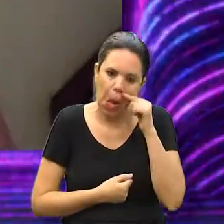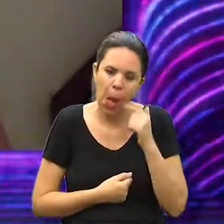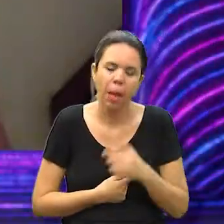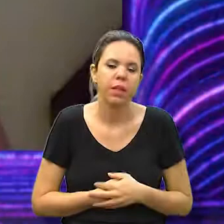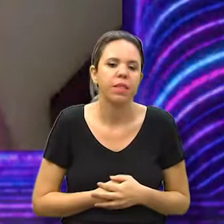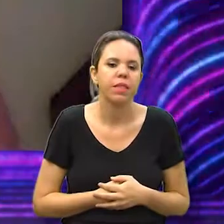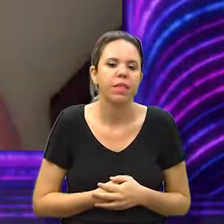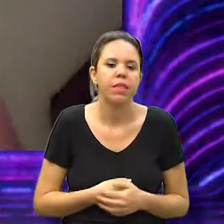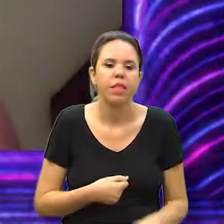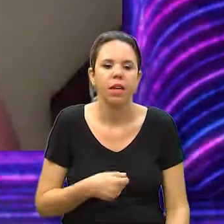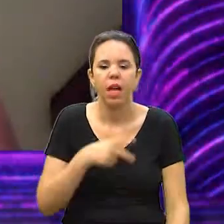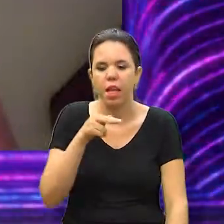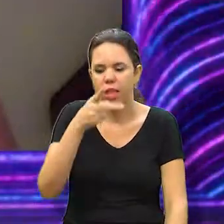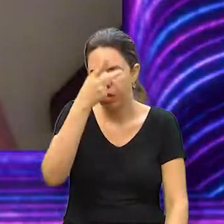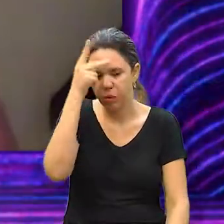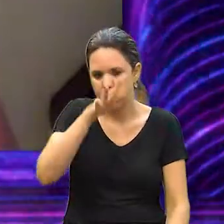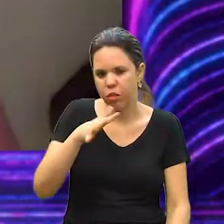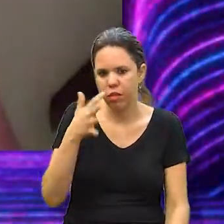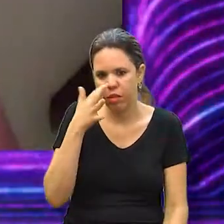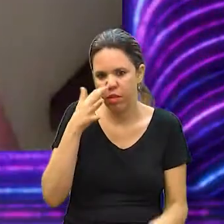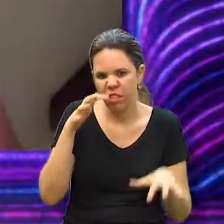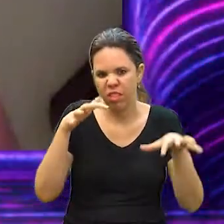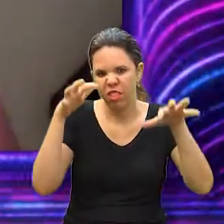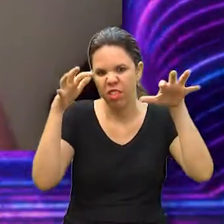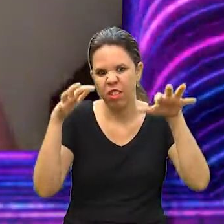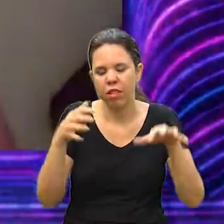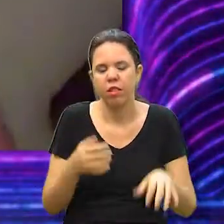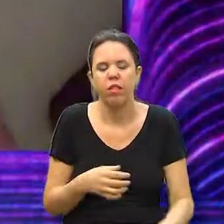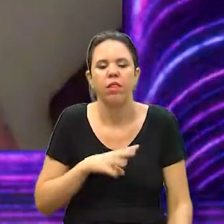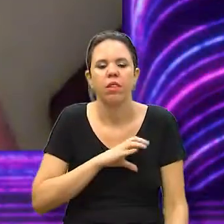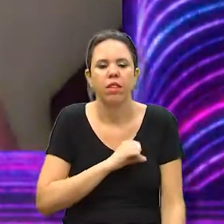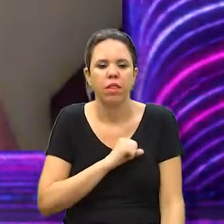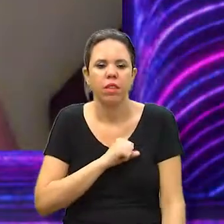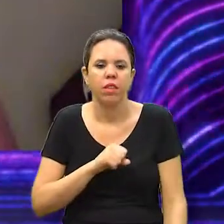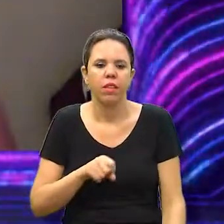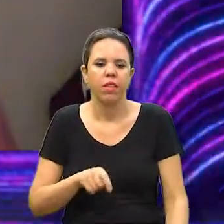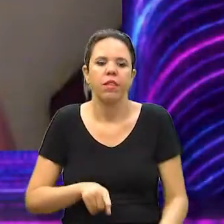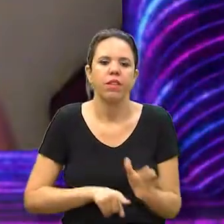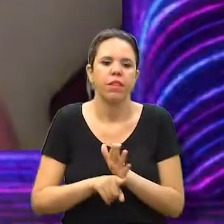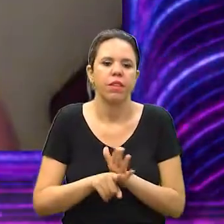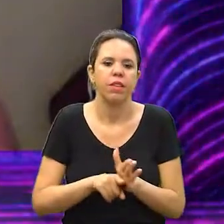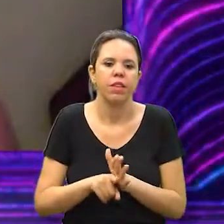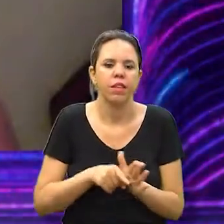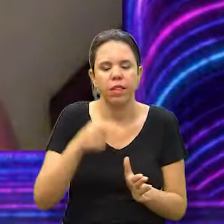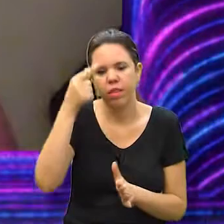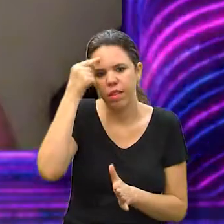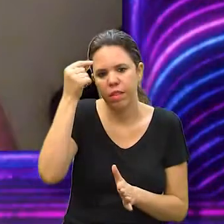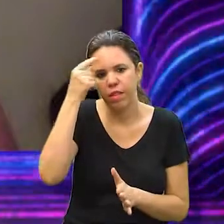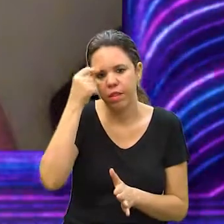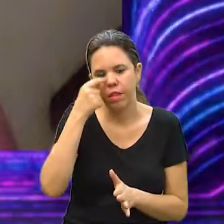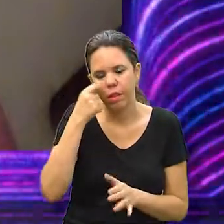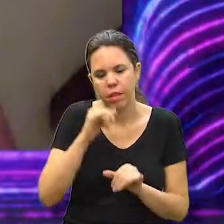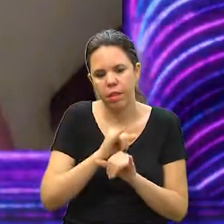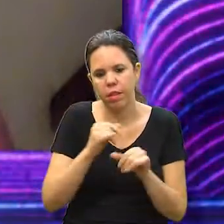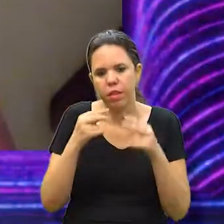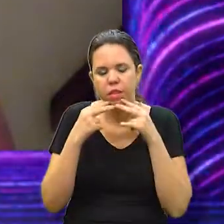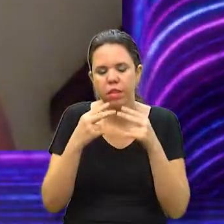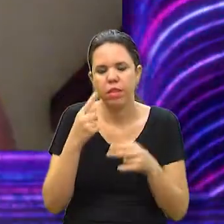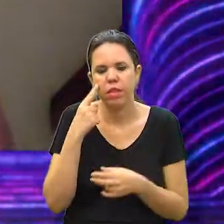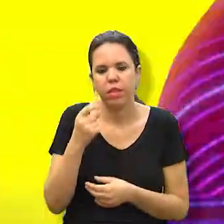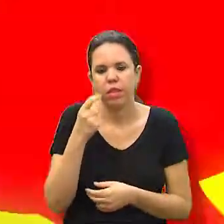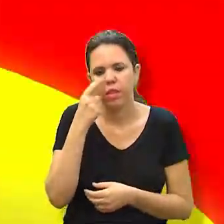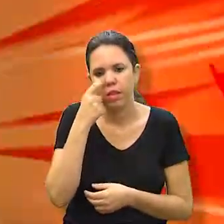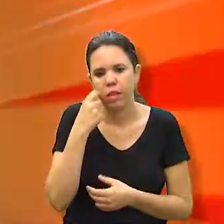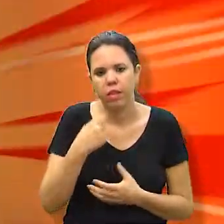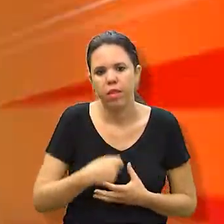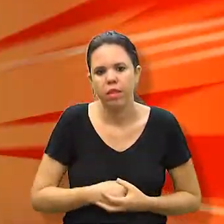os fãs de terror e de horror e que gostam de fazer pesquisas acadêmicas, eu tenho uma notícia muito interessante.